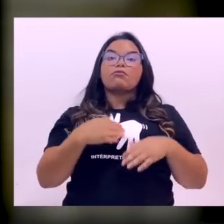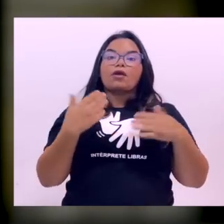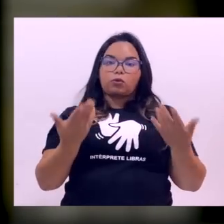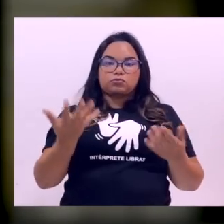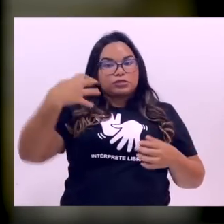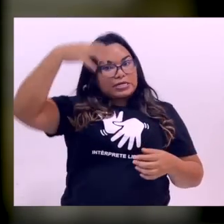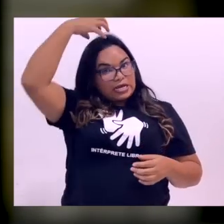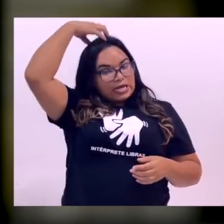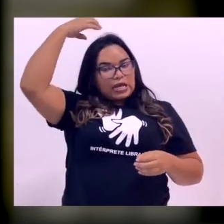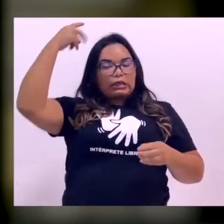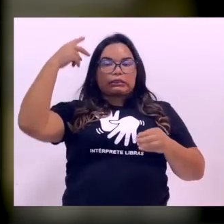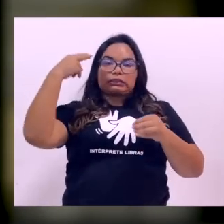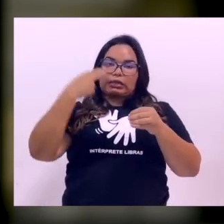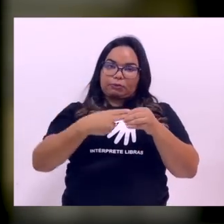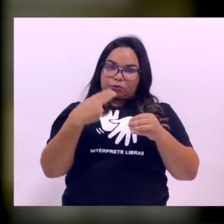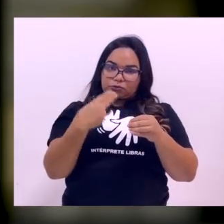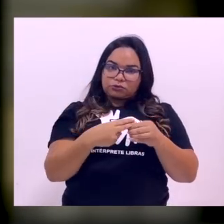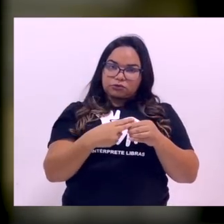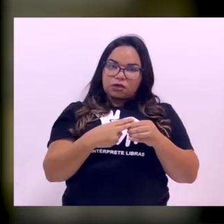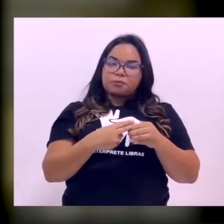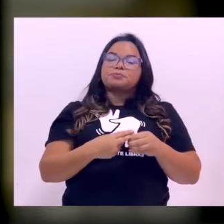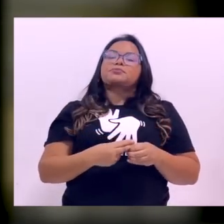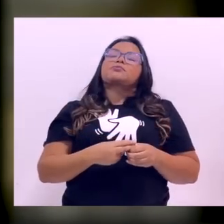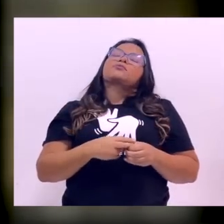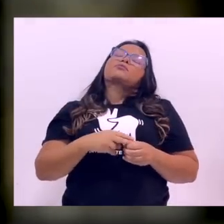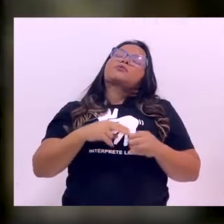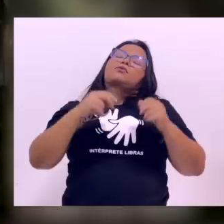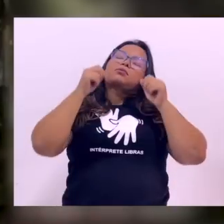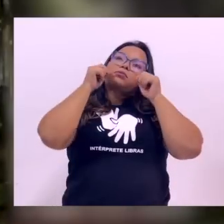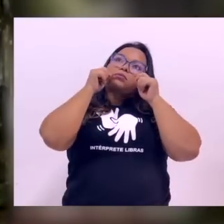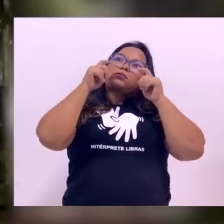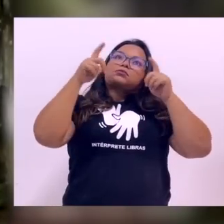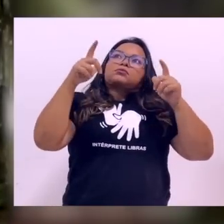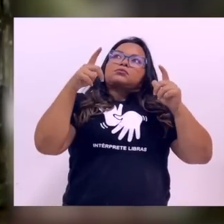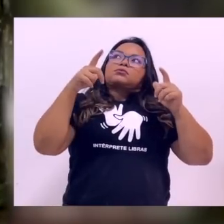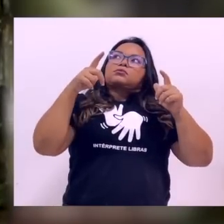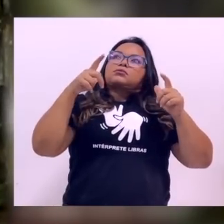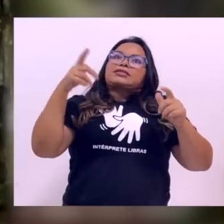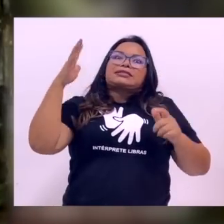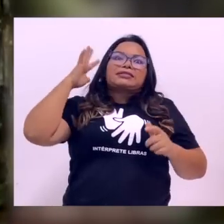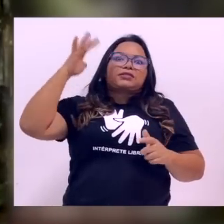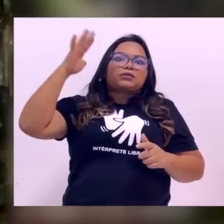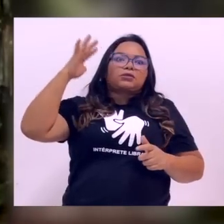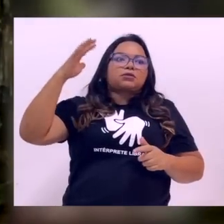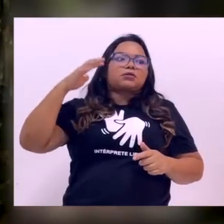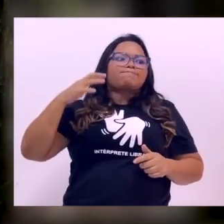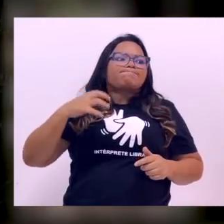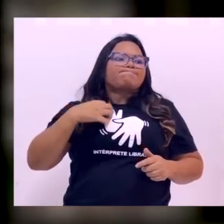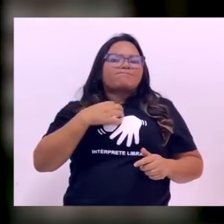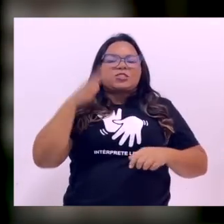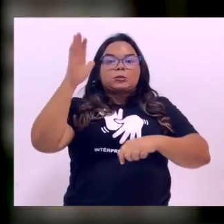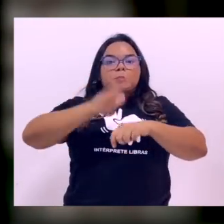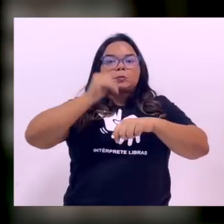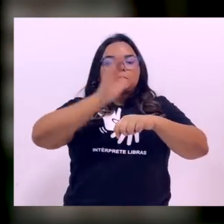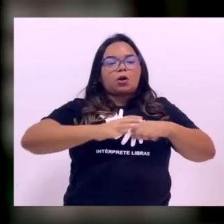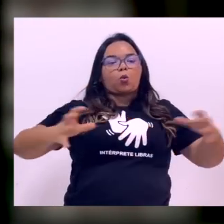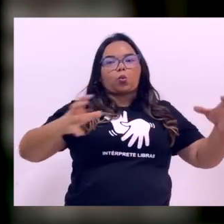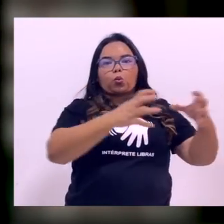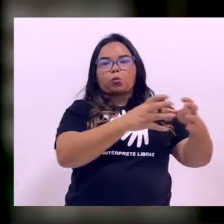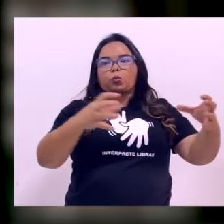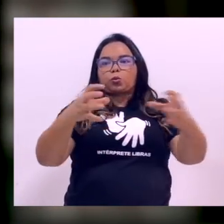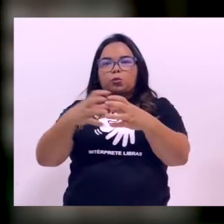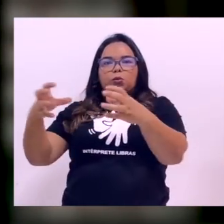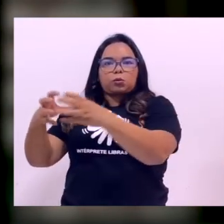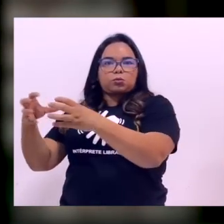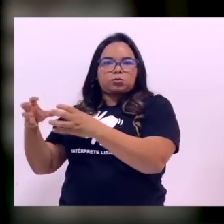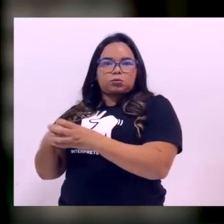se perturbou e lhe passou o sono. Então o rei mandou chamar os magos, os astrólogos, os